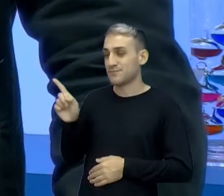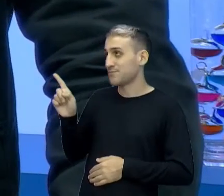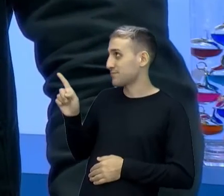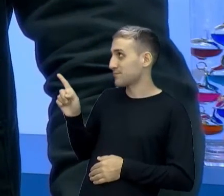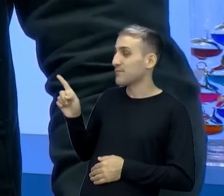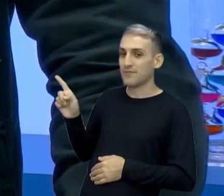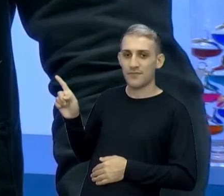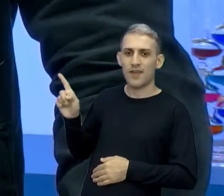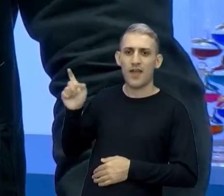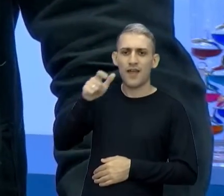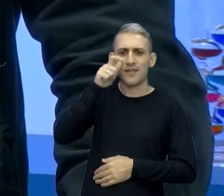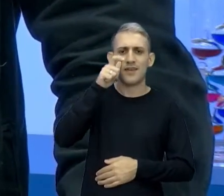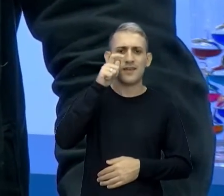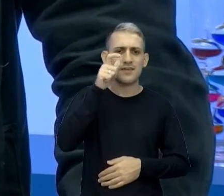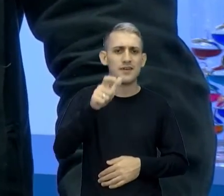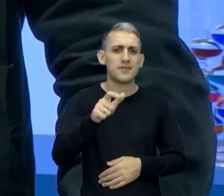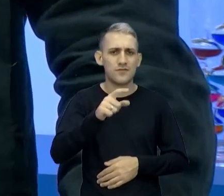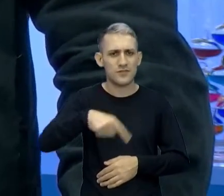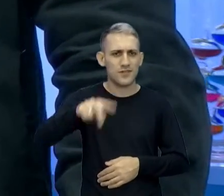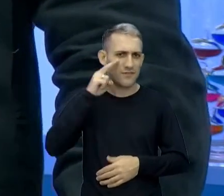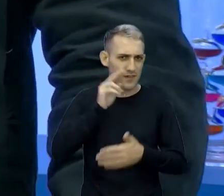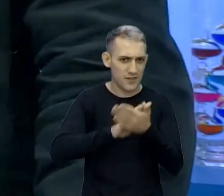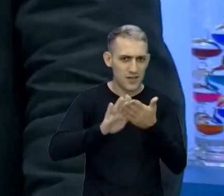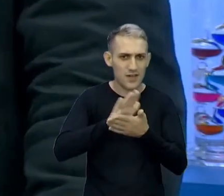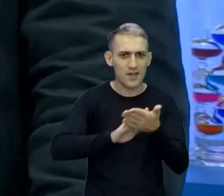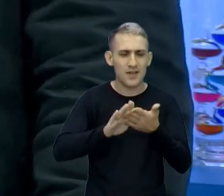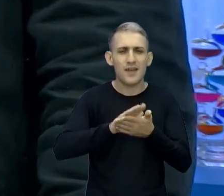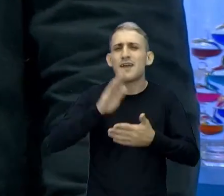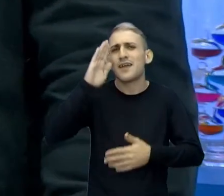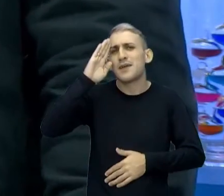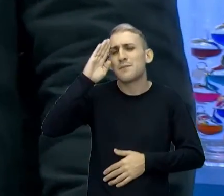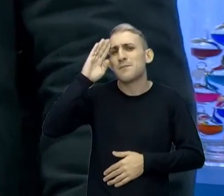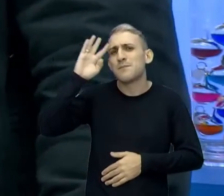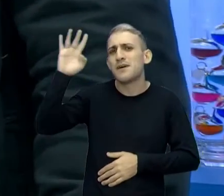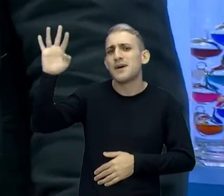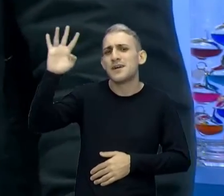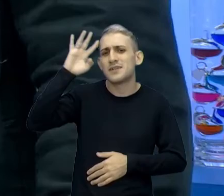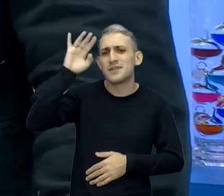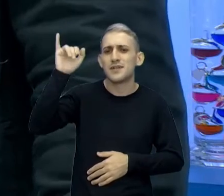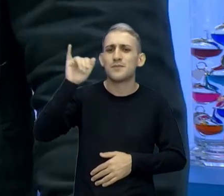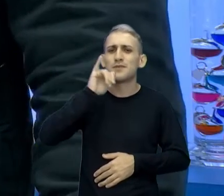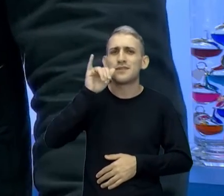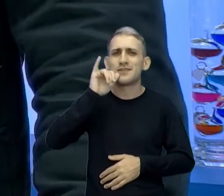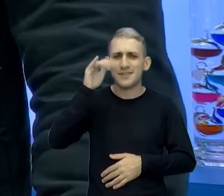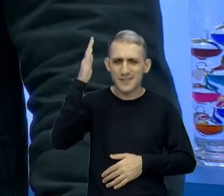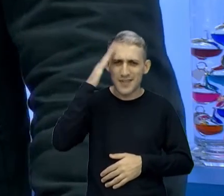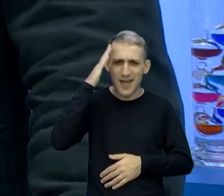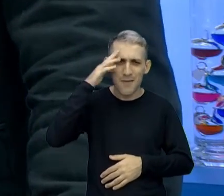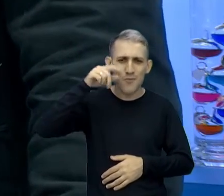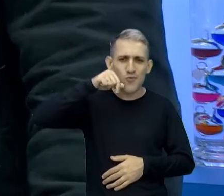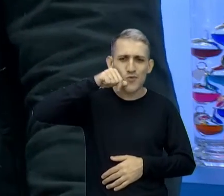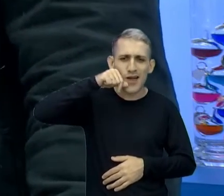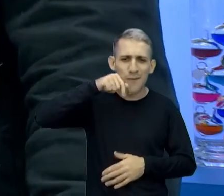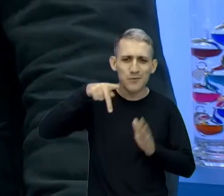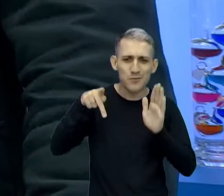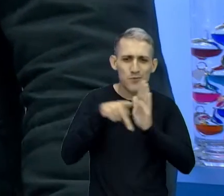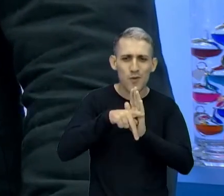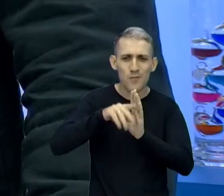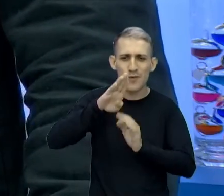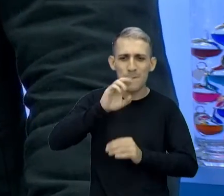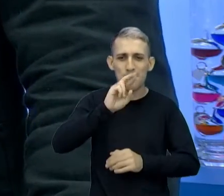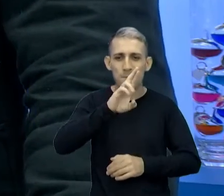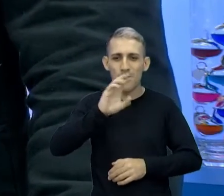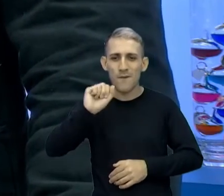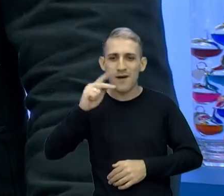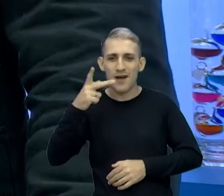ó, ele é bem interessante, para quem não está vendo, imagina, sabe aqueles lápis com borracha?